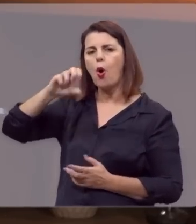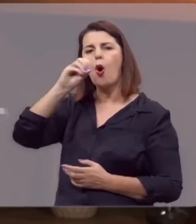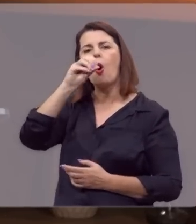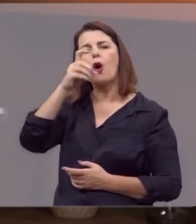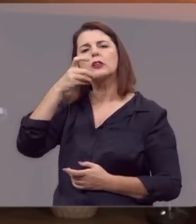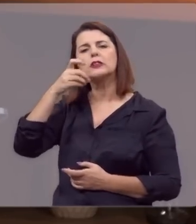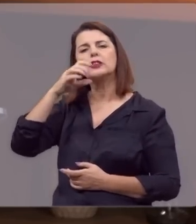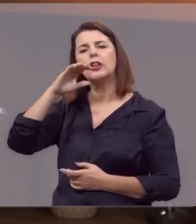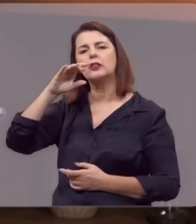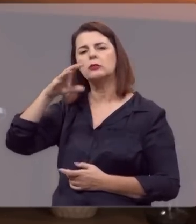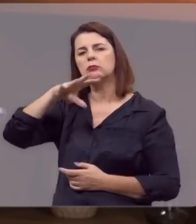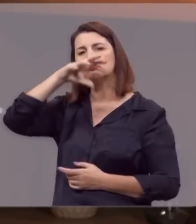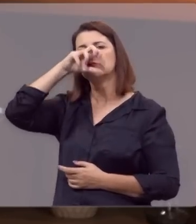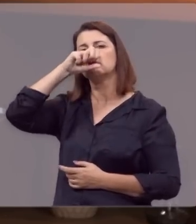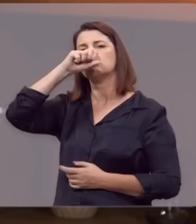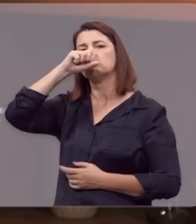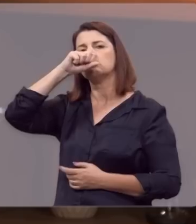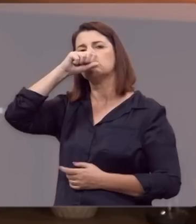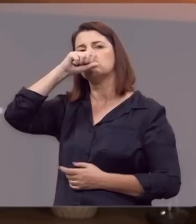viramos pó.